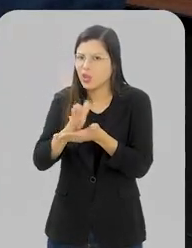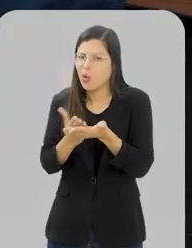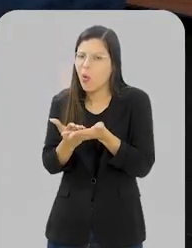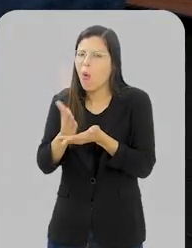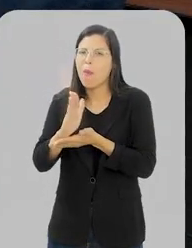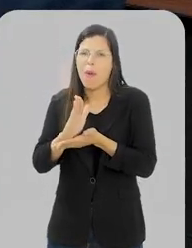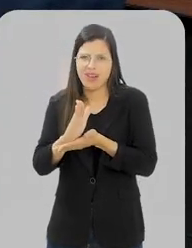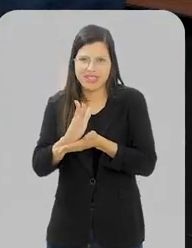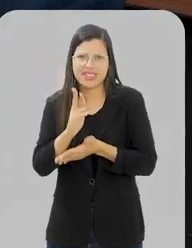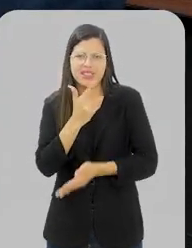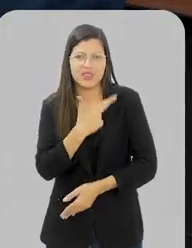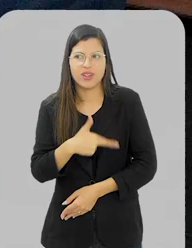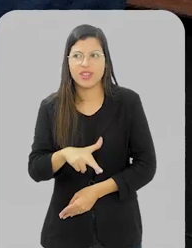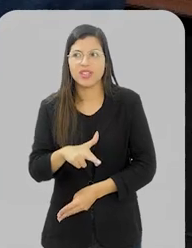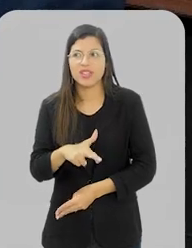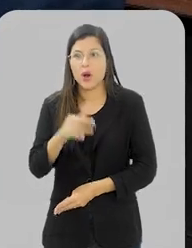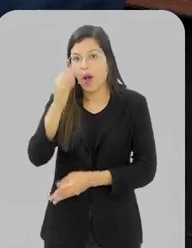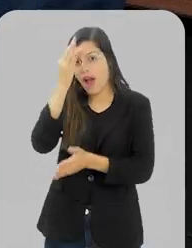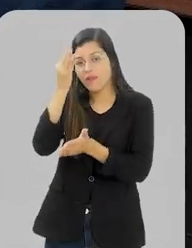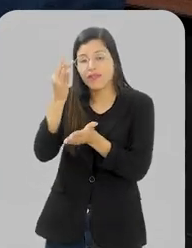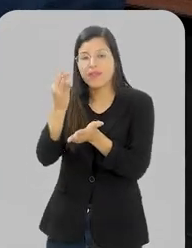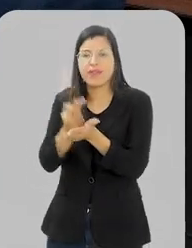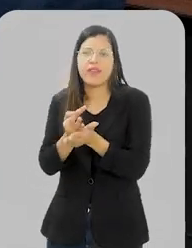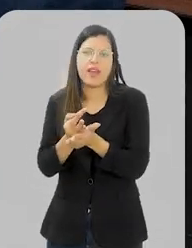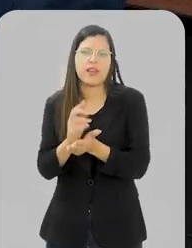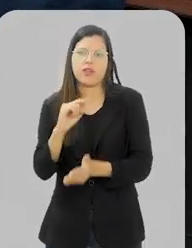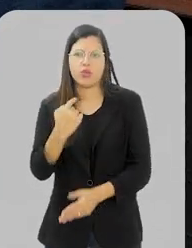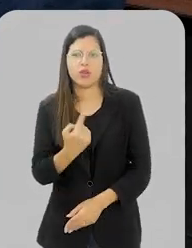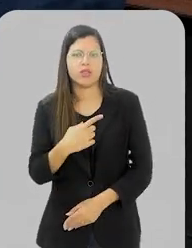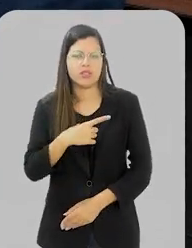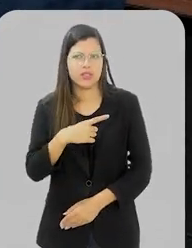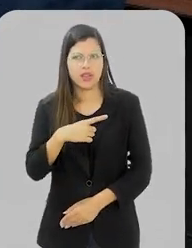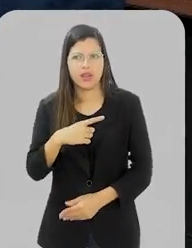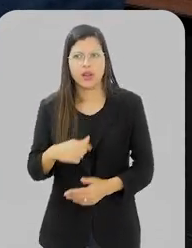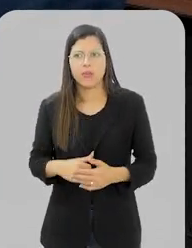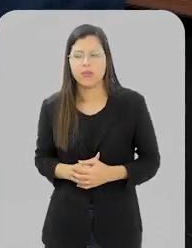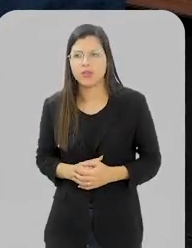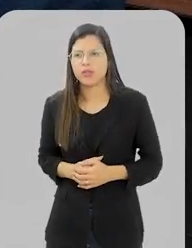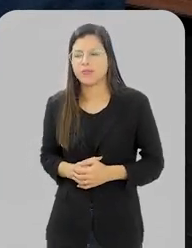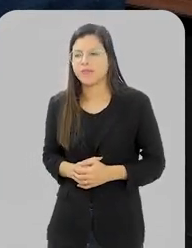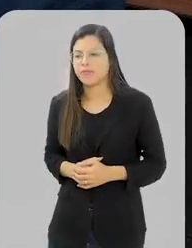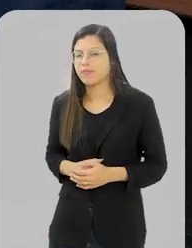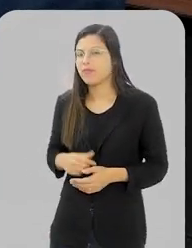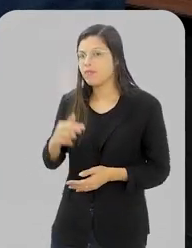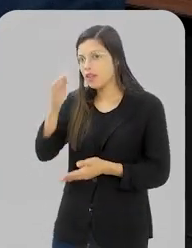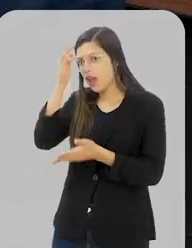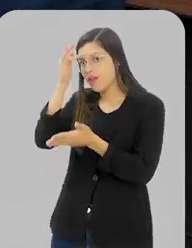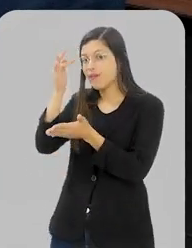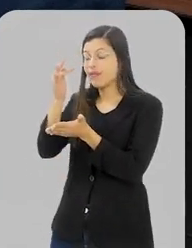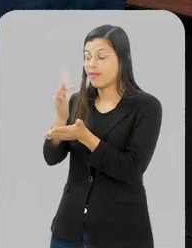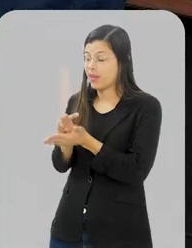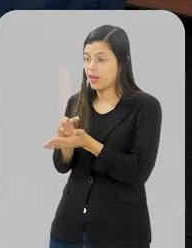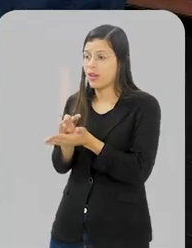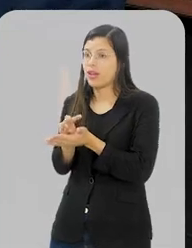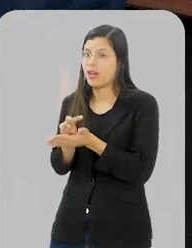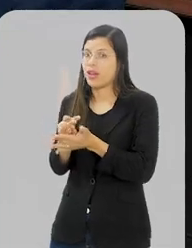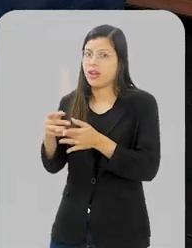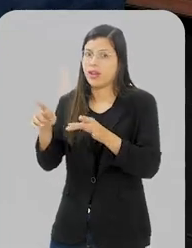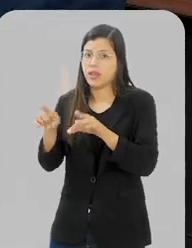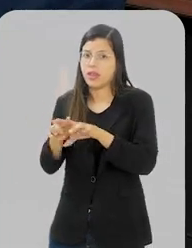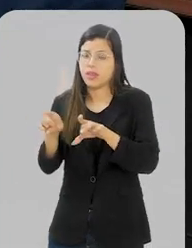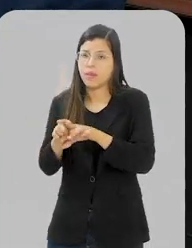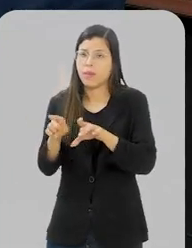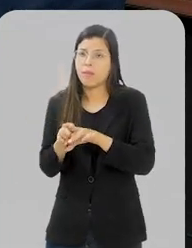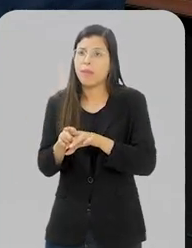entre as religiões Eu costumo dizer isso é a fé que você tem você carrega é a fé e e e a e a